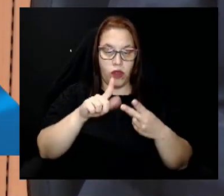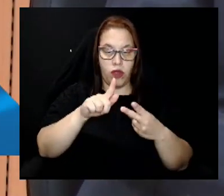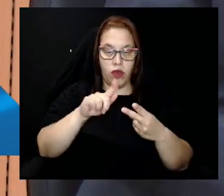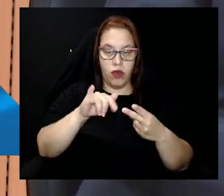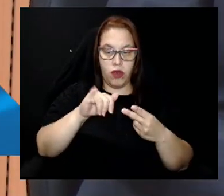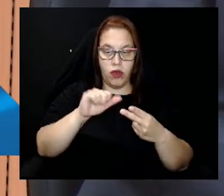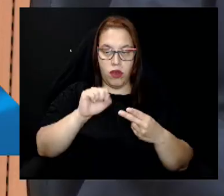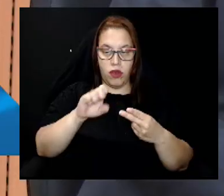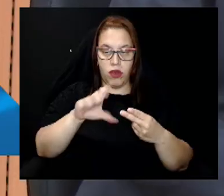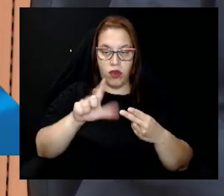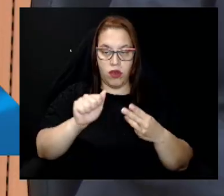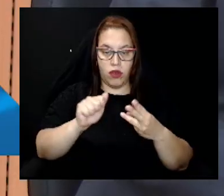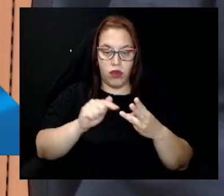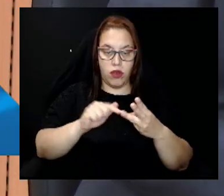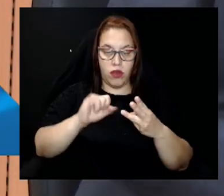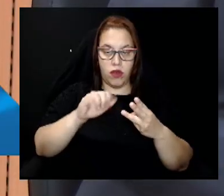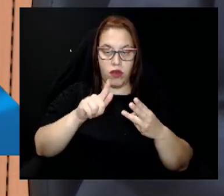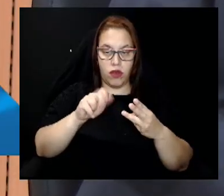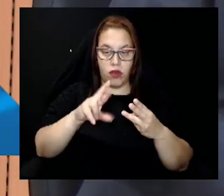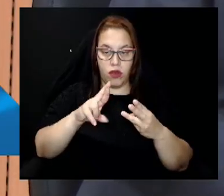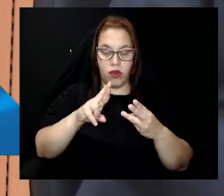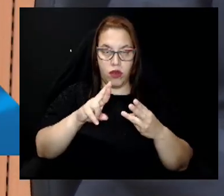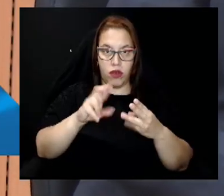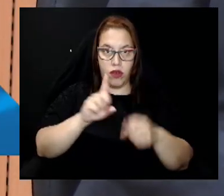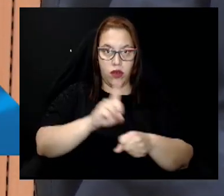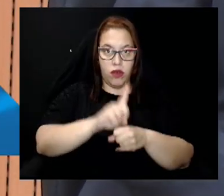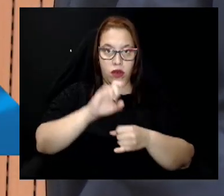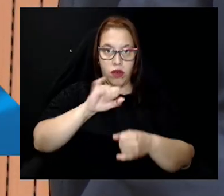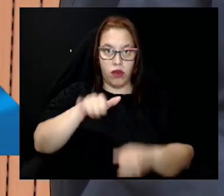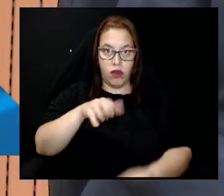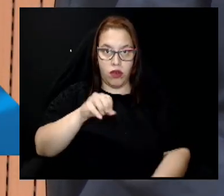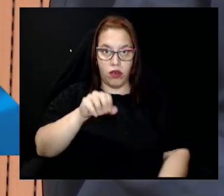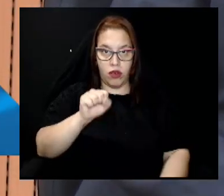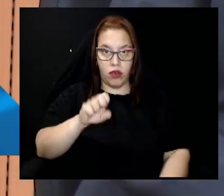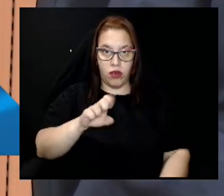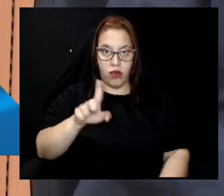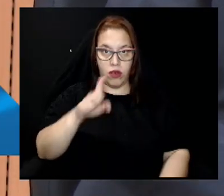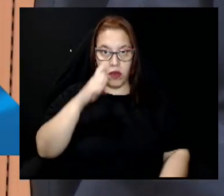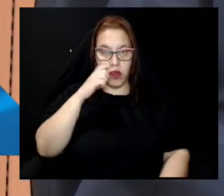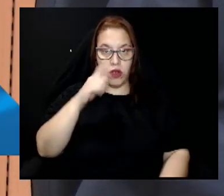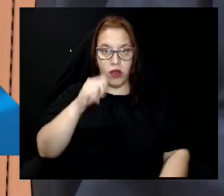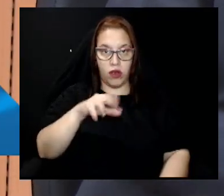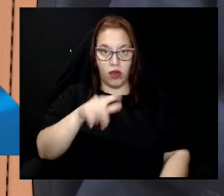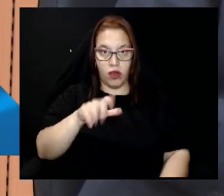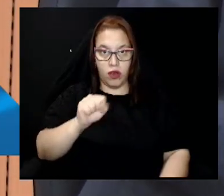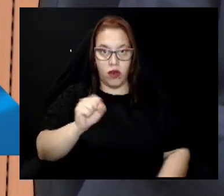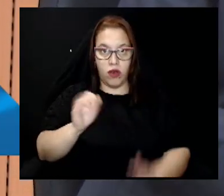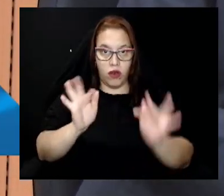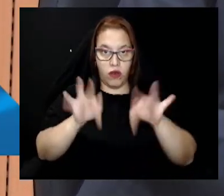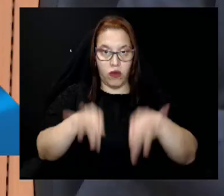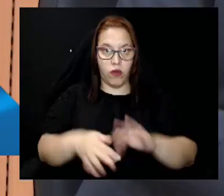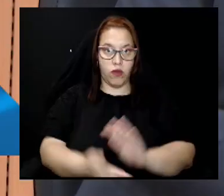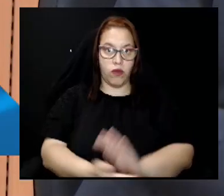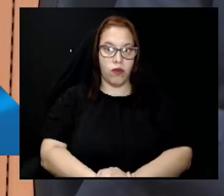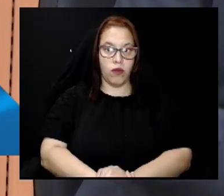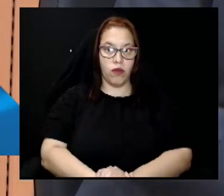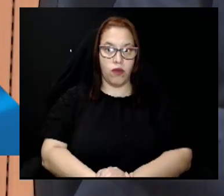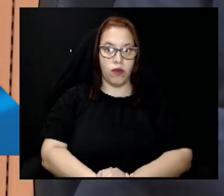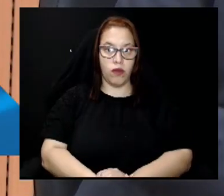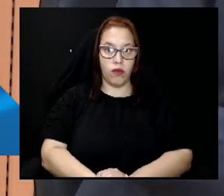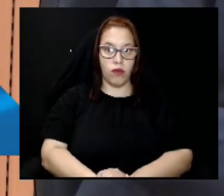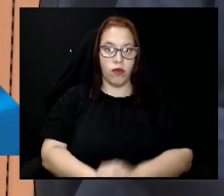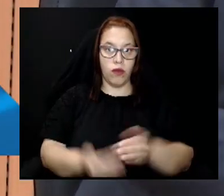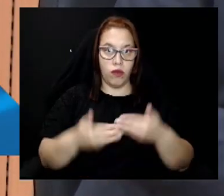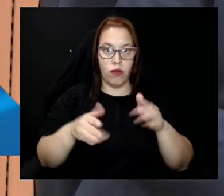Igor novamente, e o doutor José Carlos Torres finaliza, e aí a gente abre para os debates. Então,